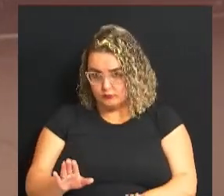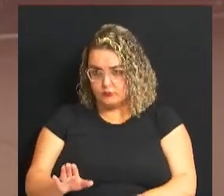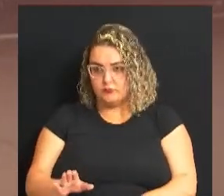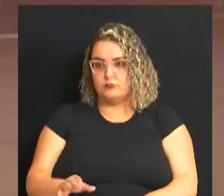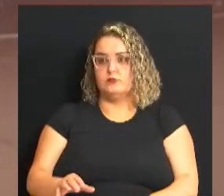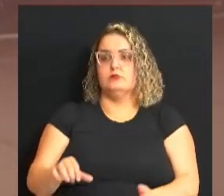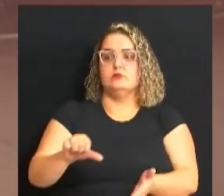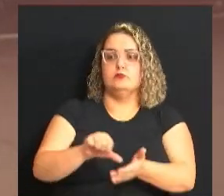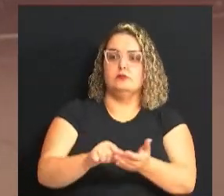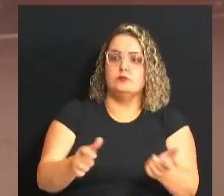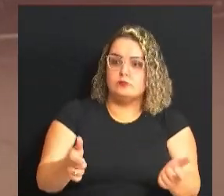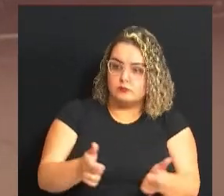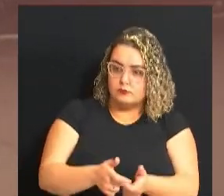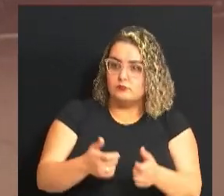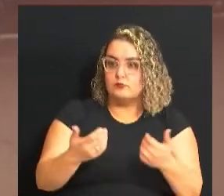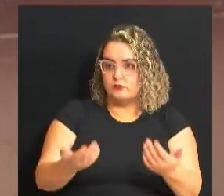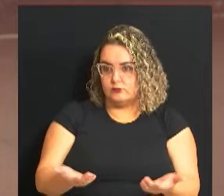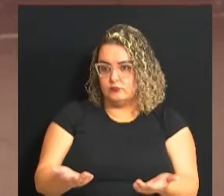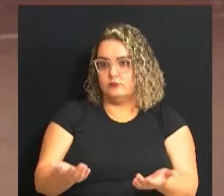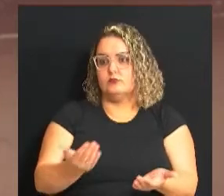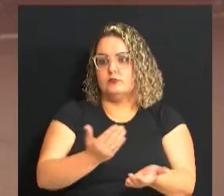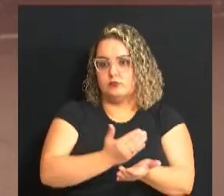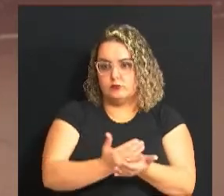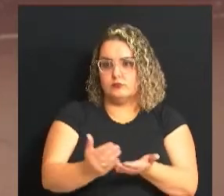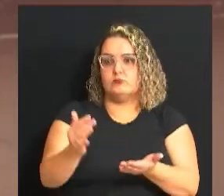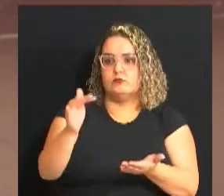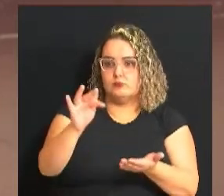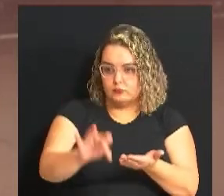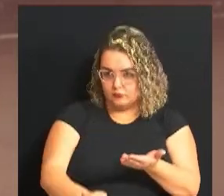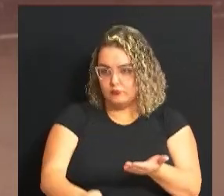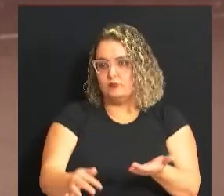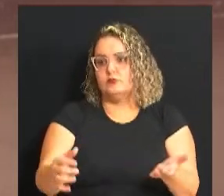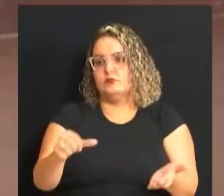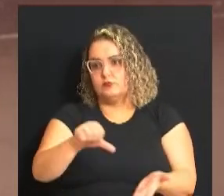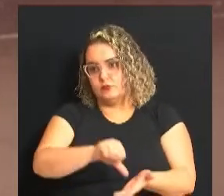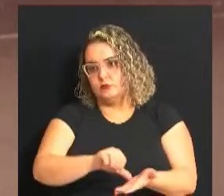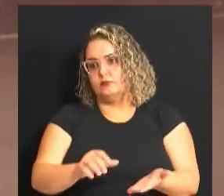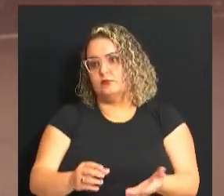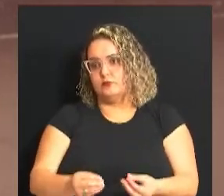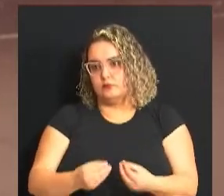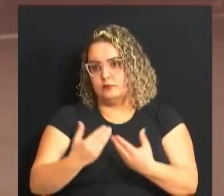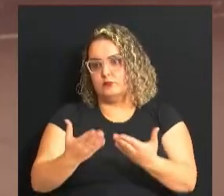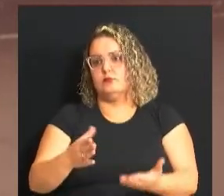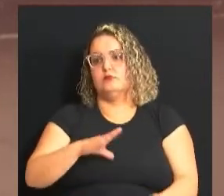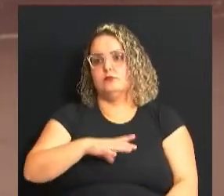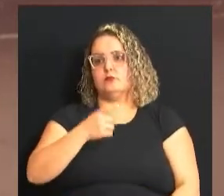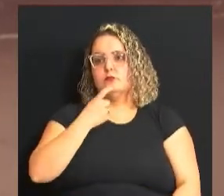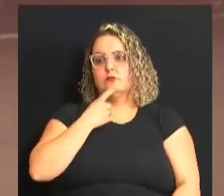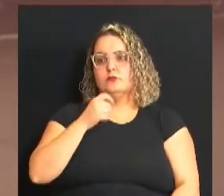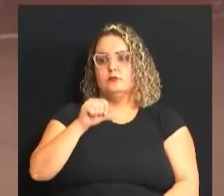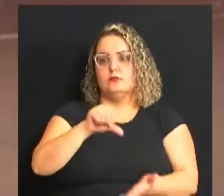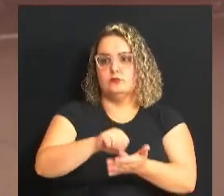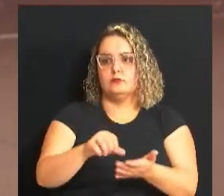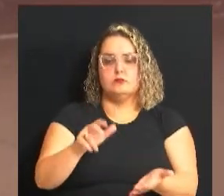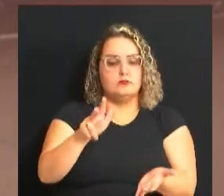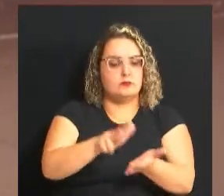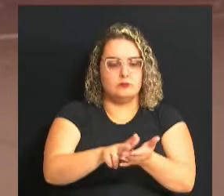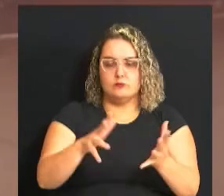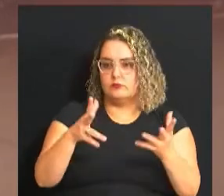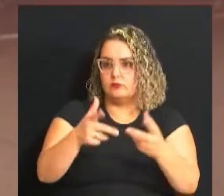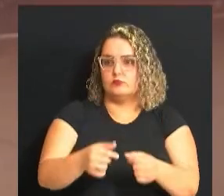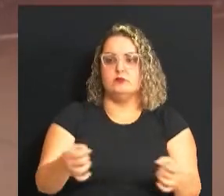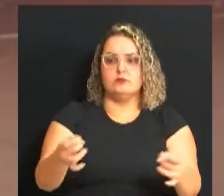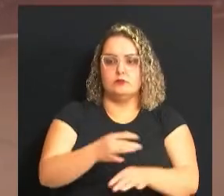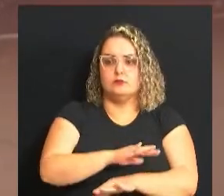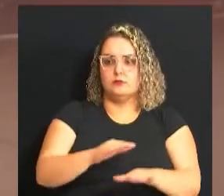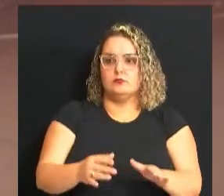núcleos, mas a gente começa e termina o núcleo. A gente devolve depois para o município, dizendo, o núcleo está regularizado, as matrículas são